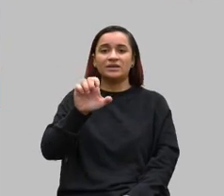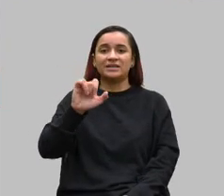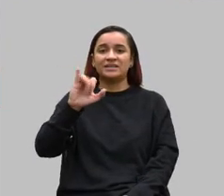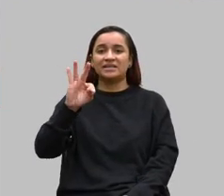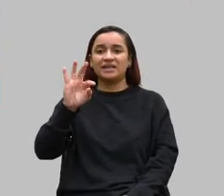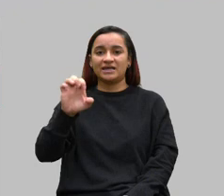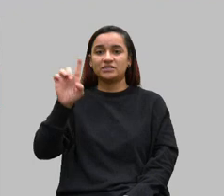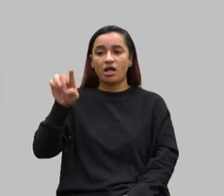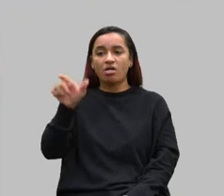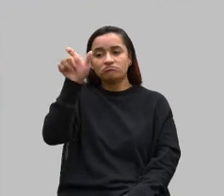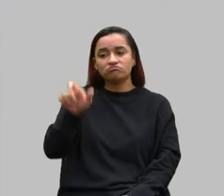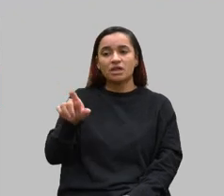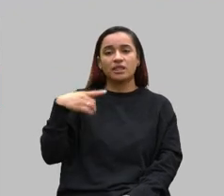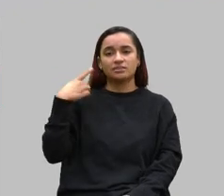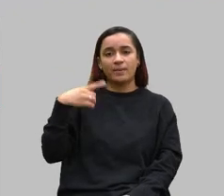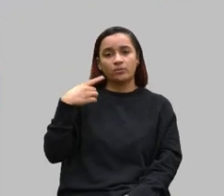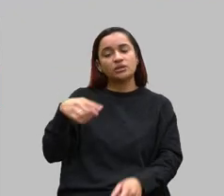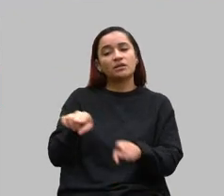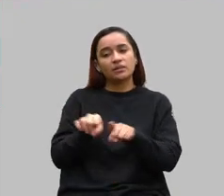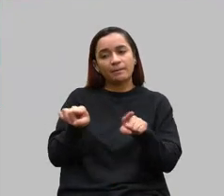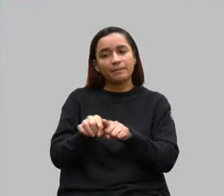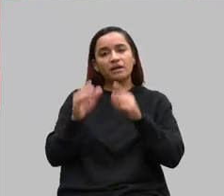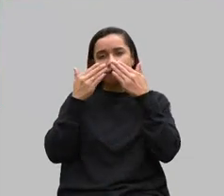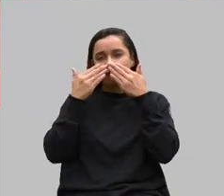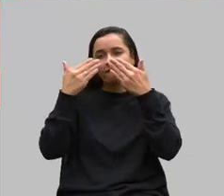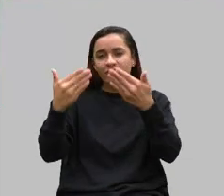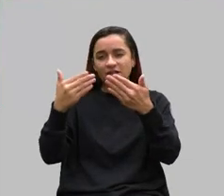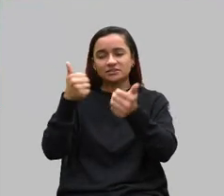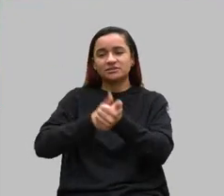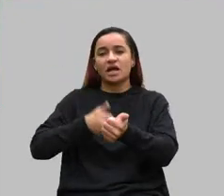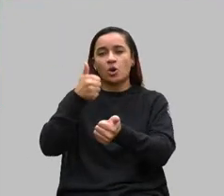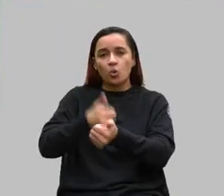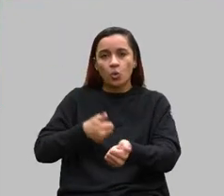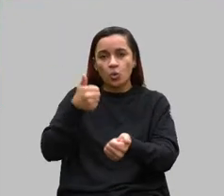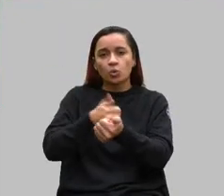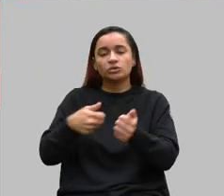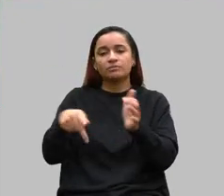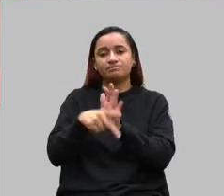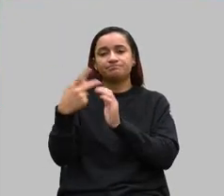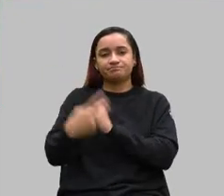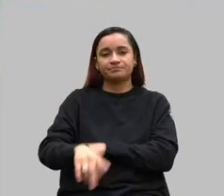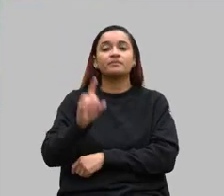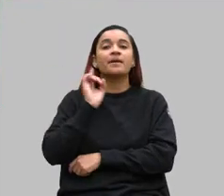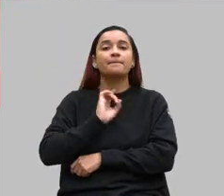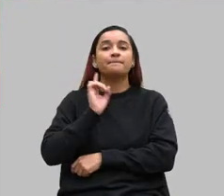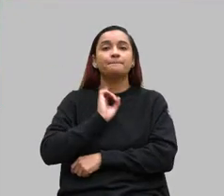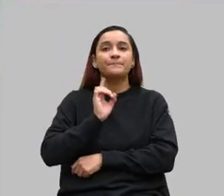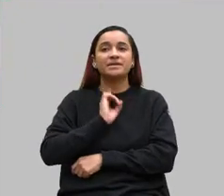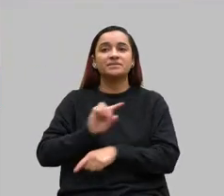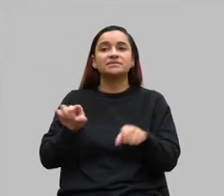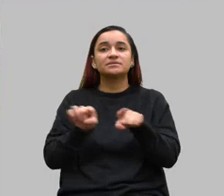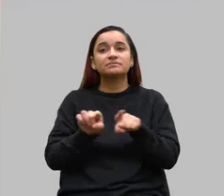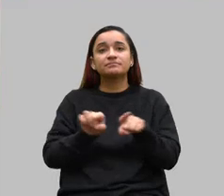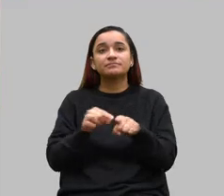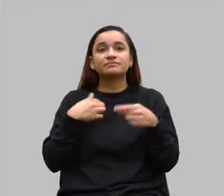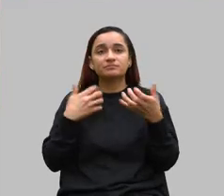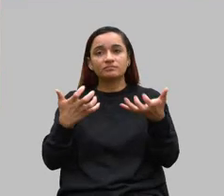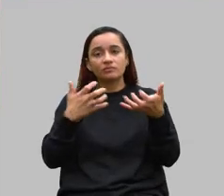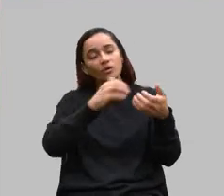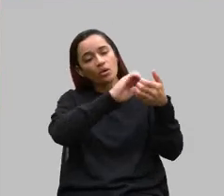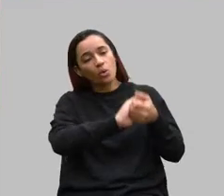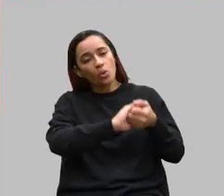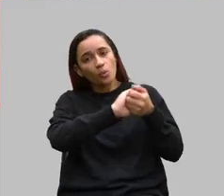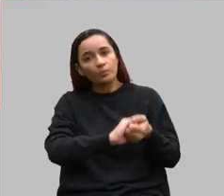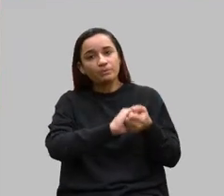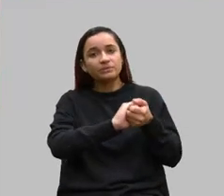esteve à frente dessa dessa luta pelo por Minas Gerais e quero também ah cumprimentar o